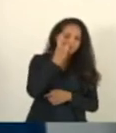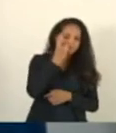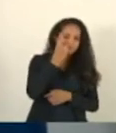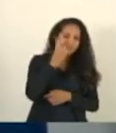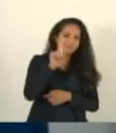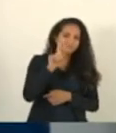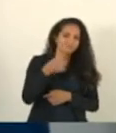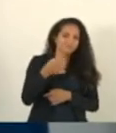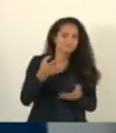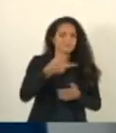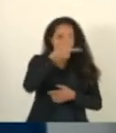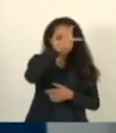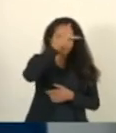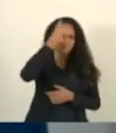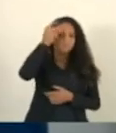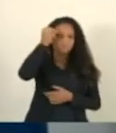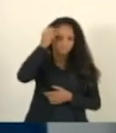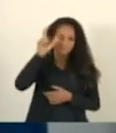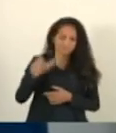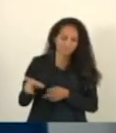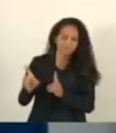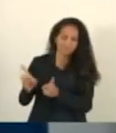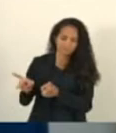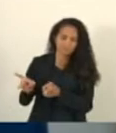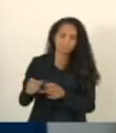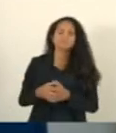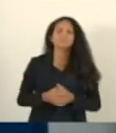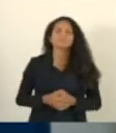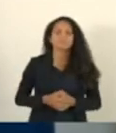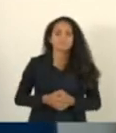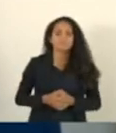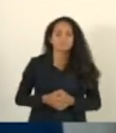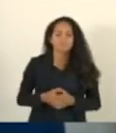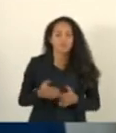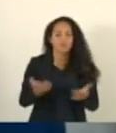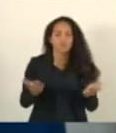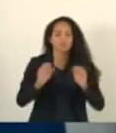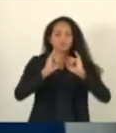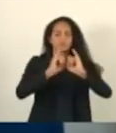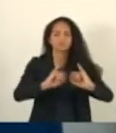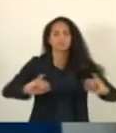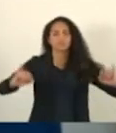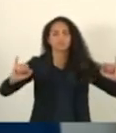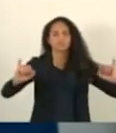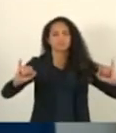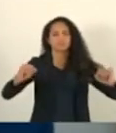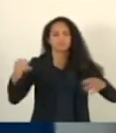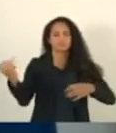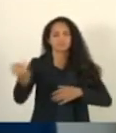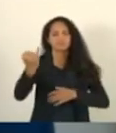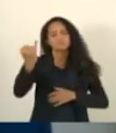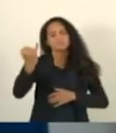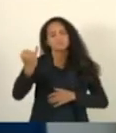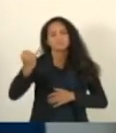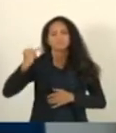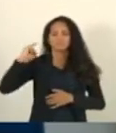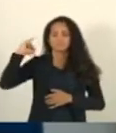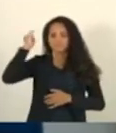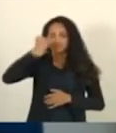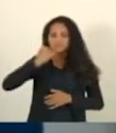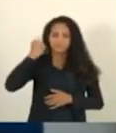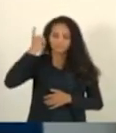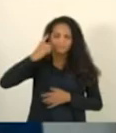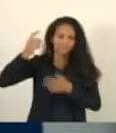Sampaio tem construído. Hoje nós vimos um anúncio importantíssimo. A deputada Janete colocou a